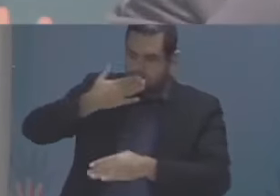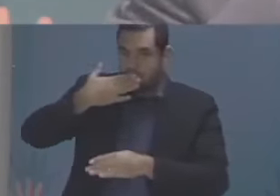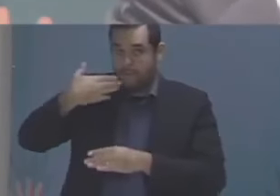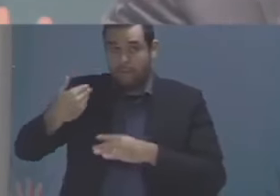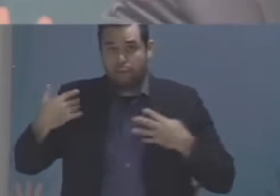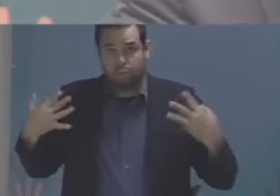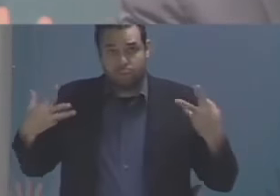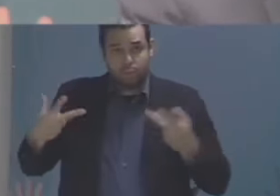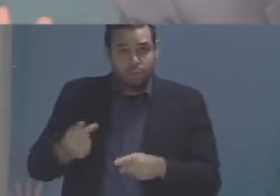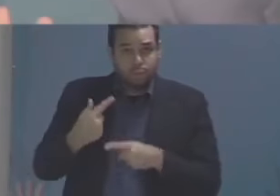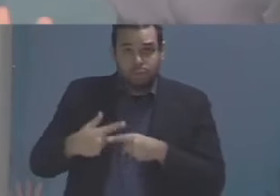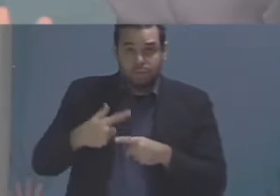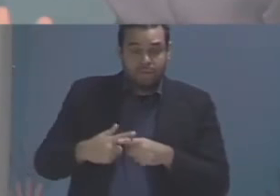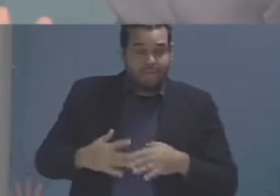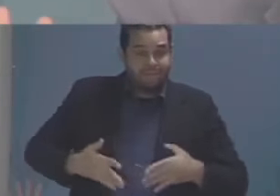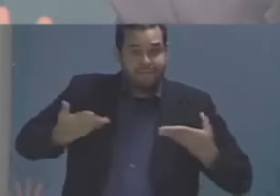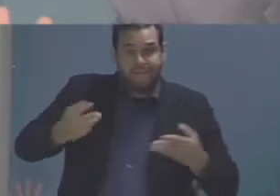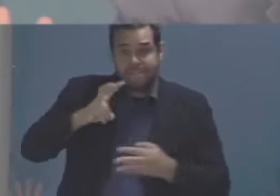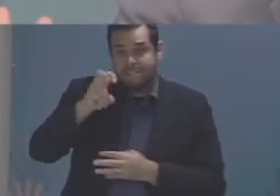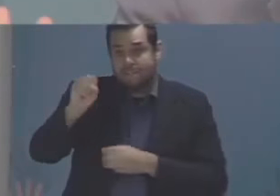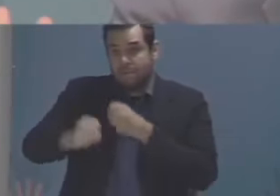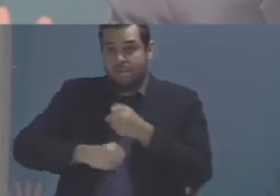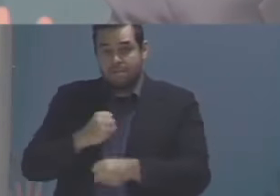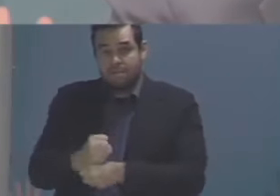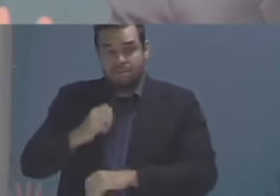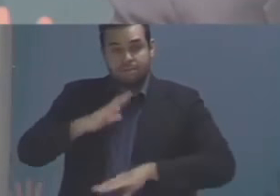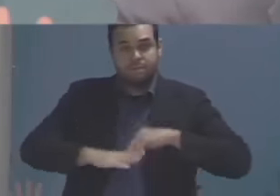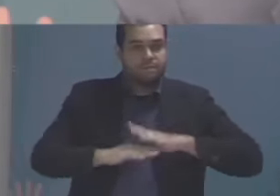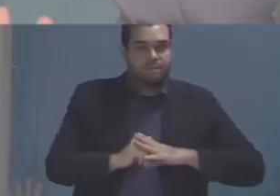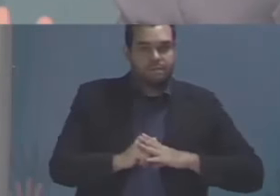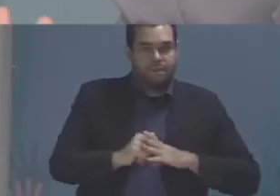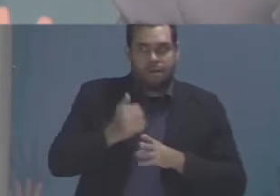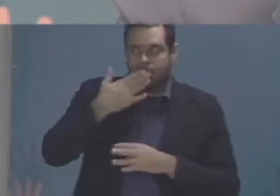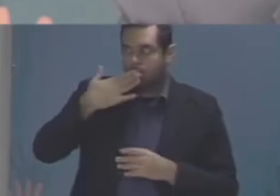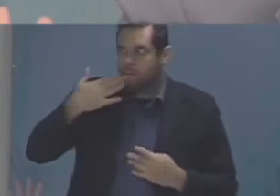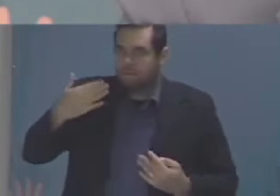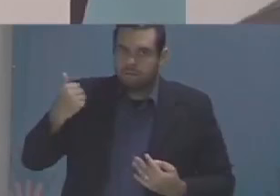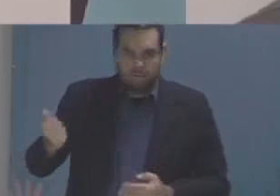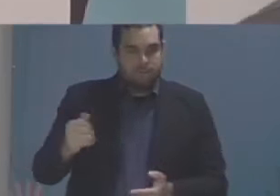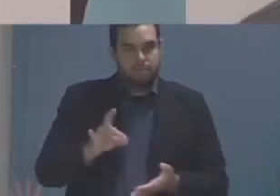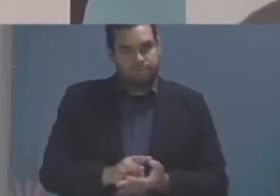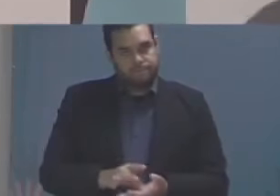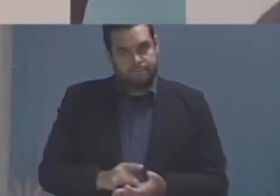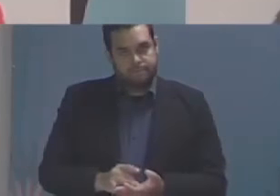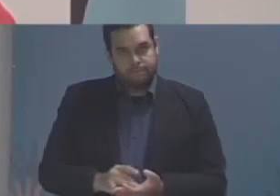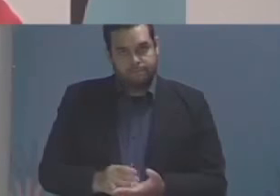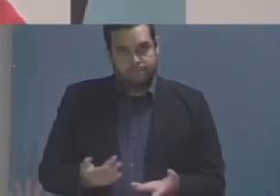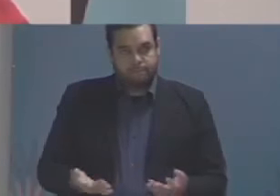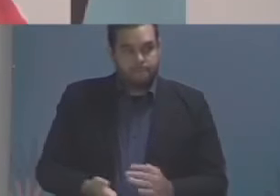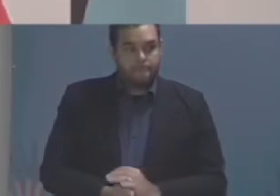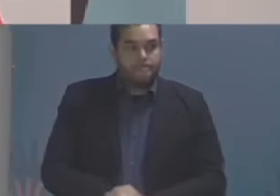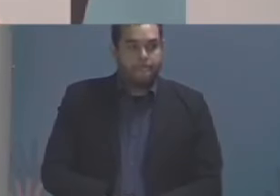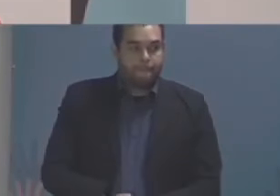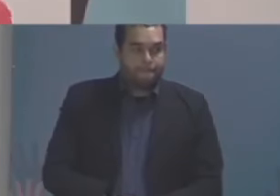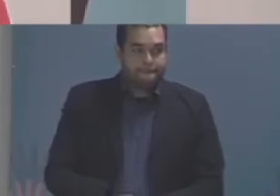a comemoração dos 50 anos da profissão. E isso é um recorde de participação.